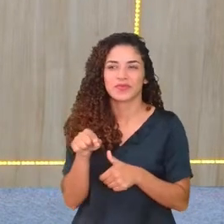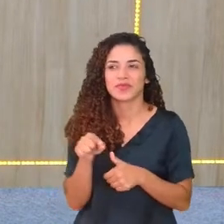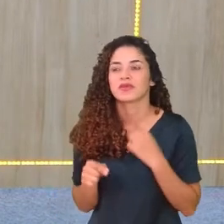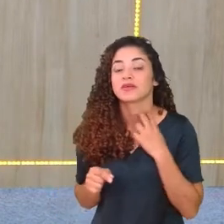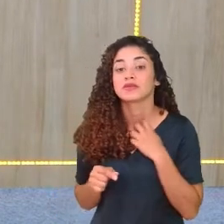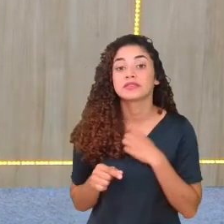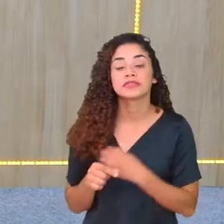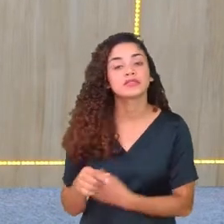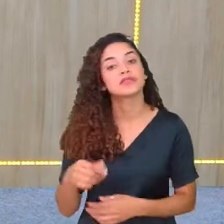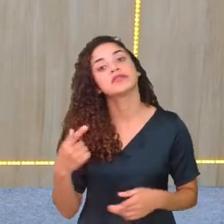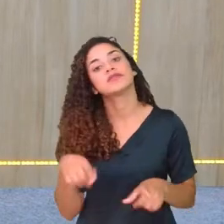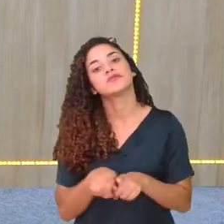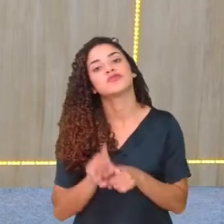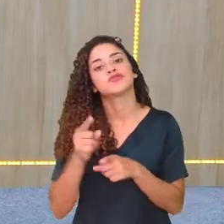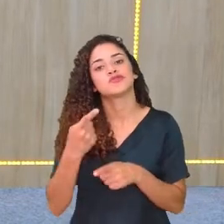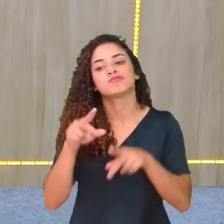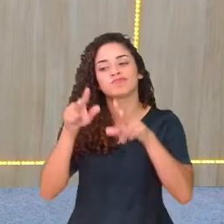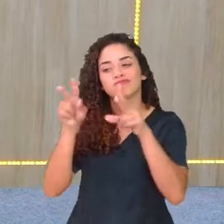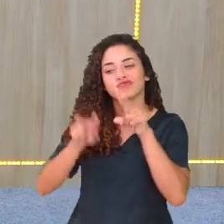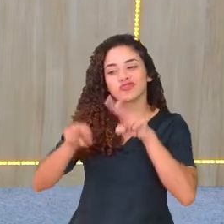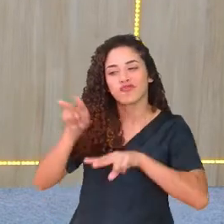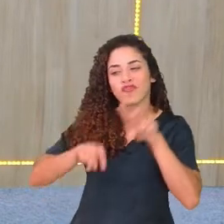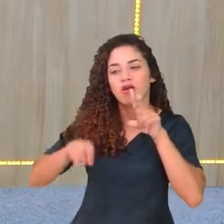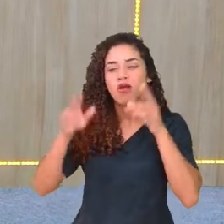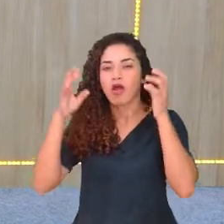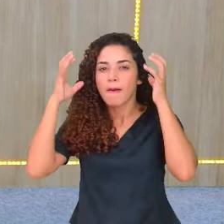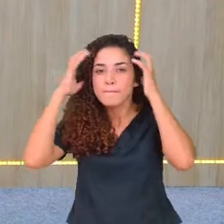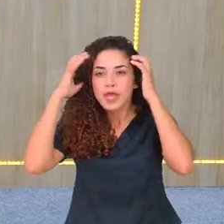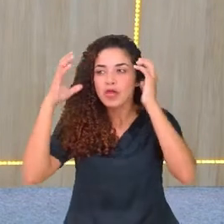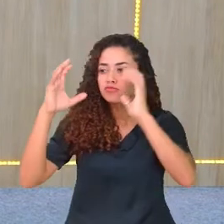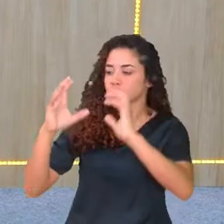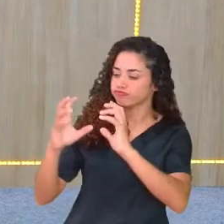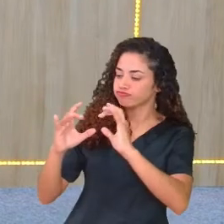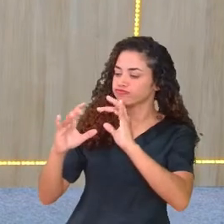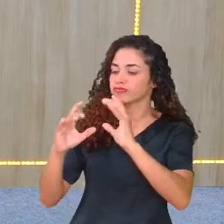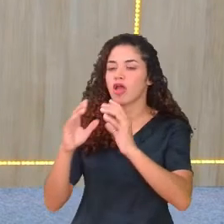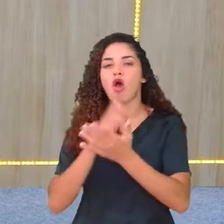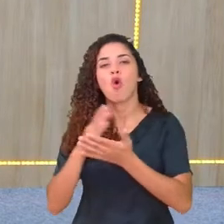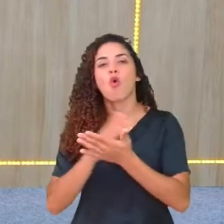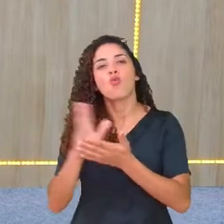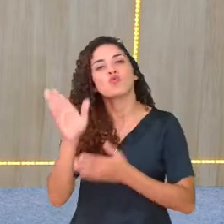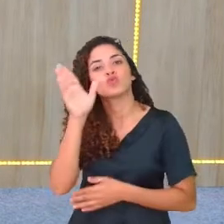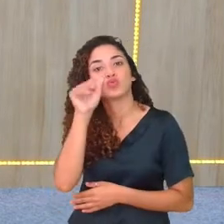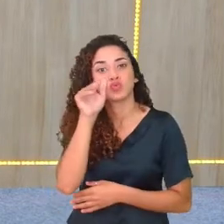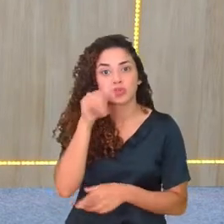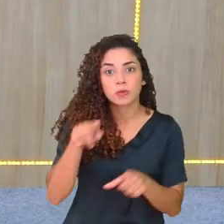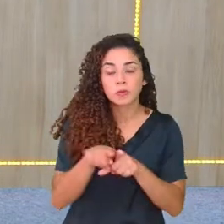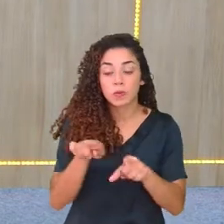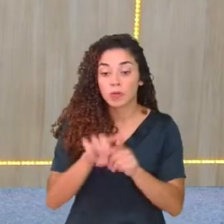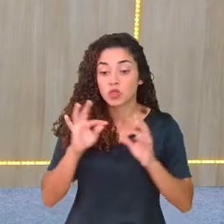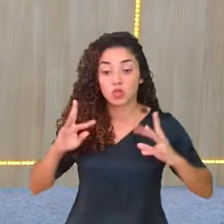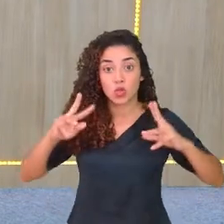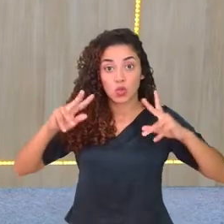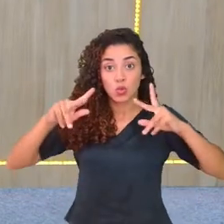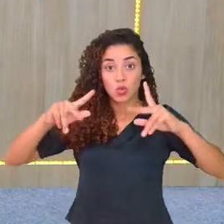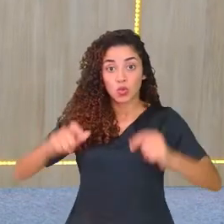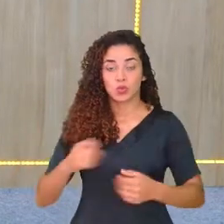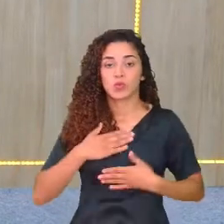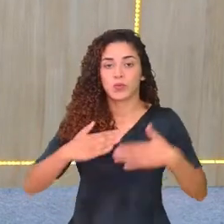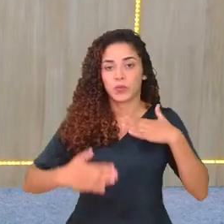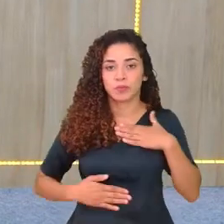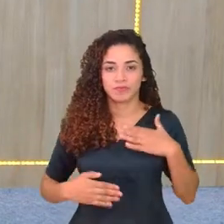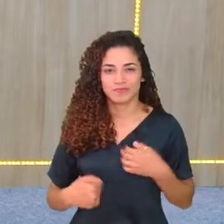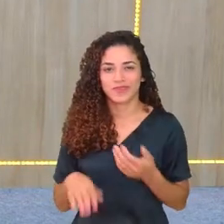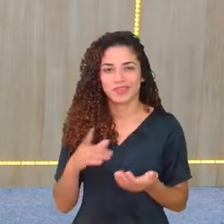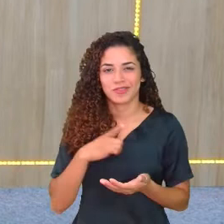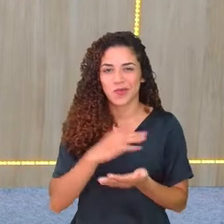vamos observar a cabeça, vamos observar algumas curiosidades na cabeça e em todo o corpo. Eu tenho algumas coisas para mostrar